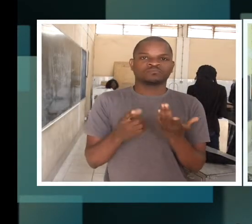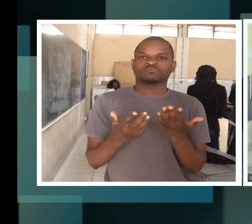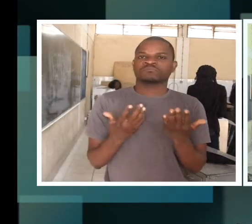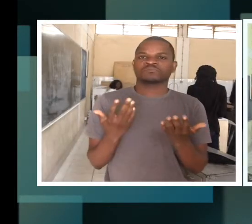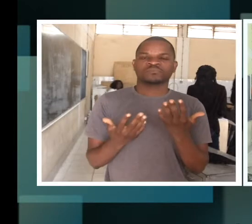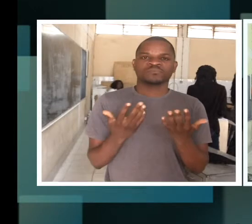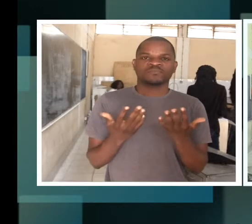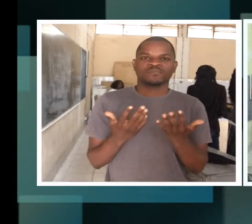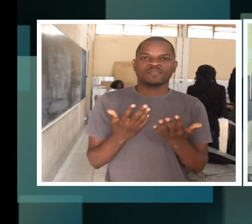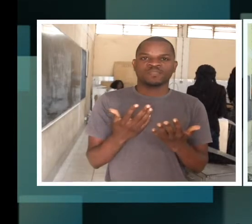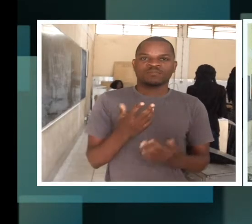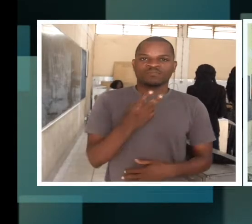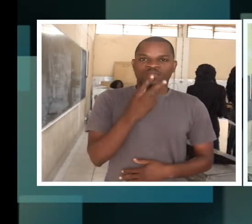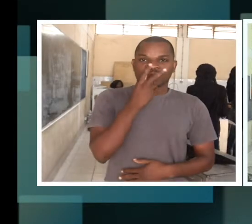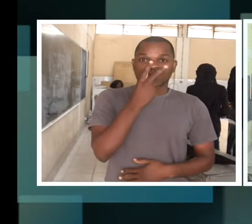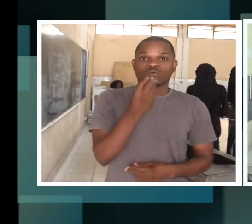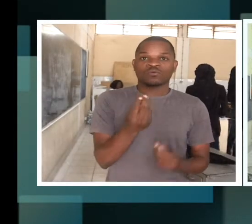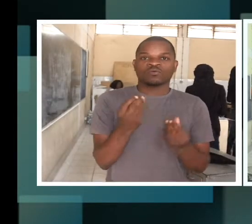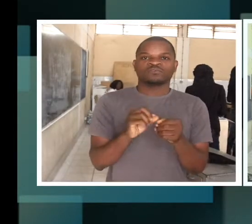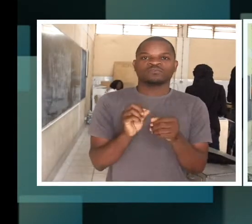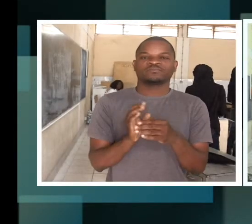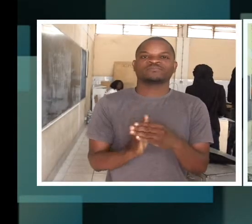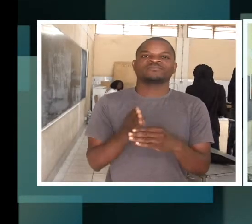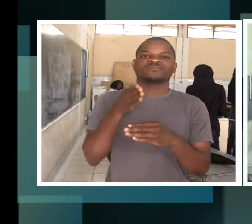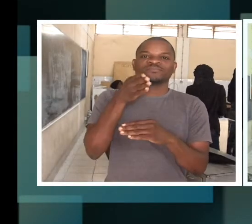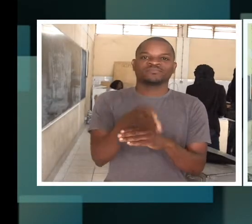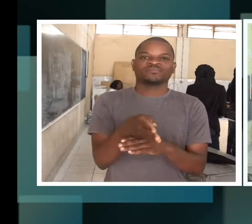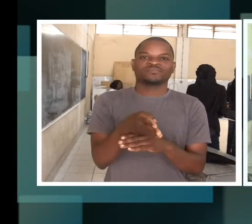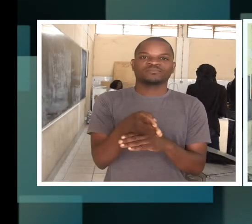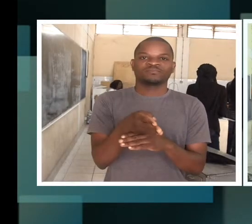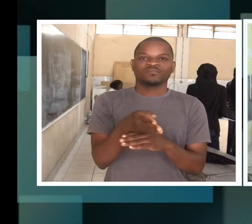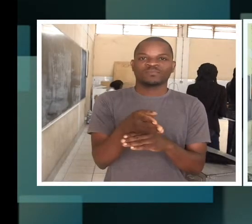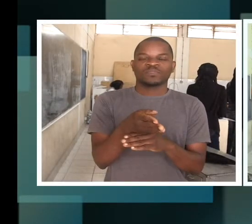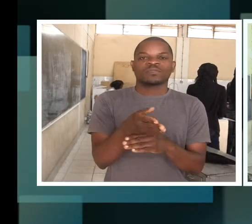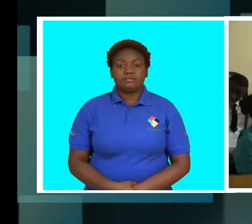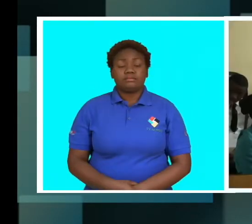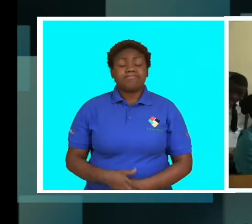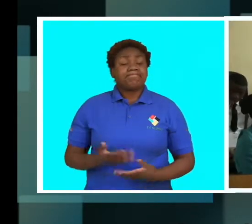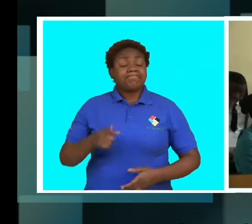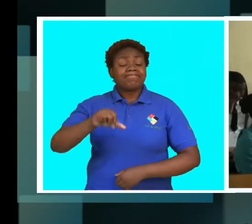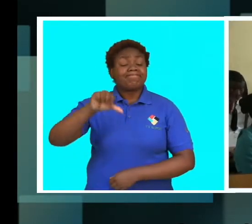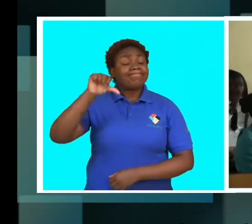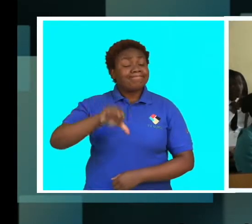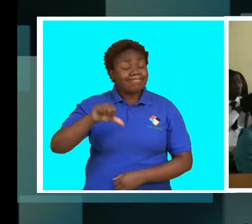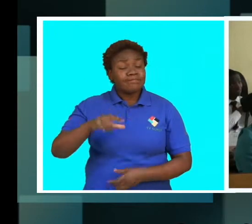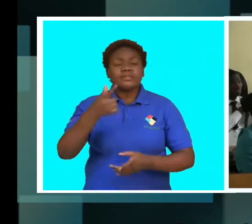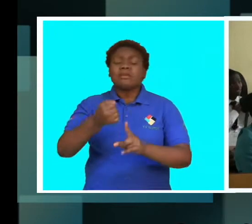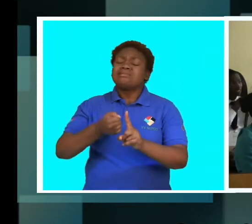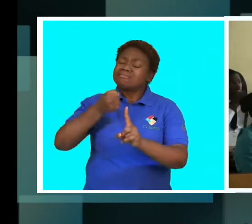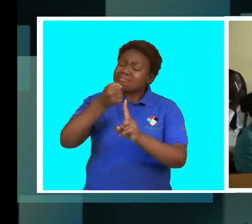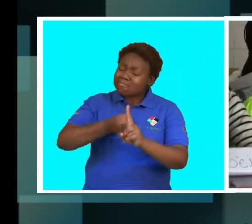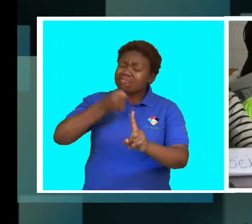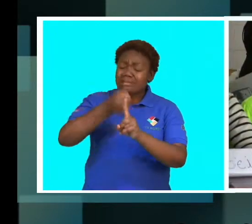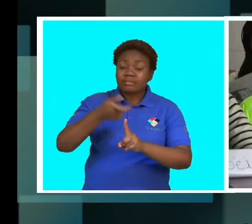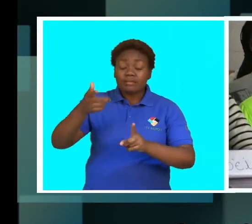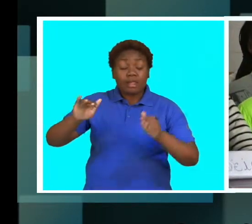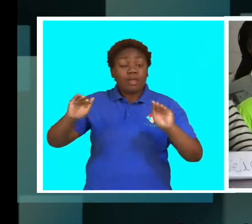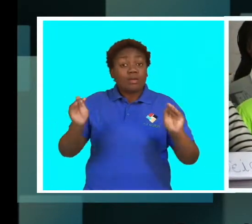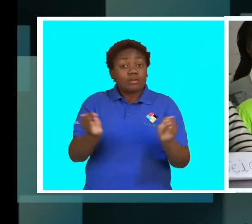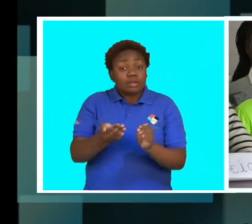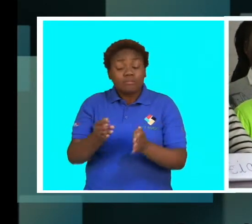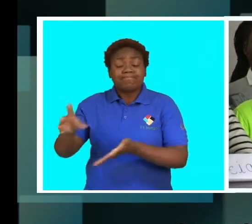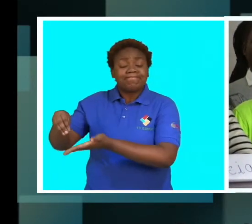as diferentes frentes e tentarmos colmatar estes problemas. O acesso à educação para a